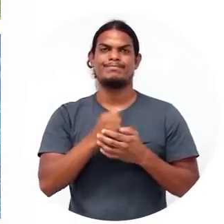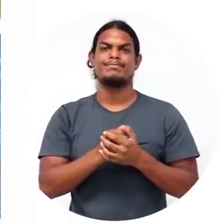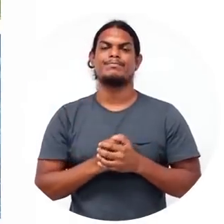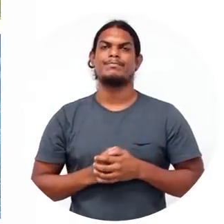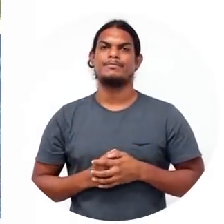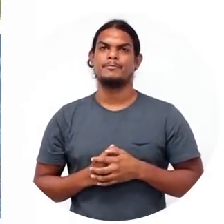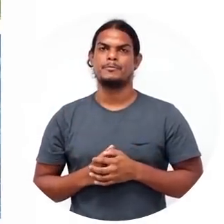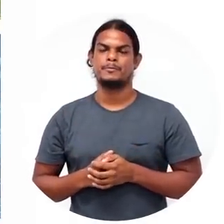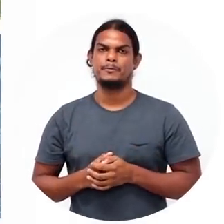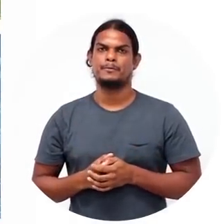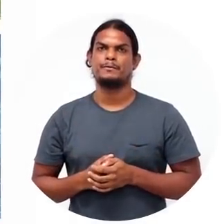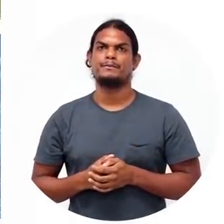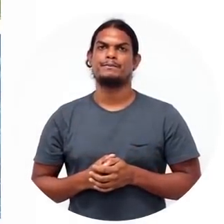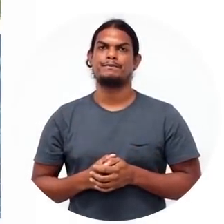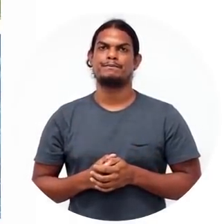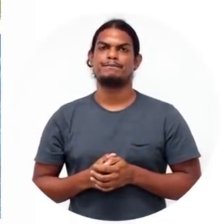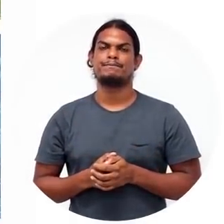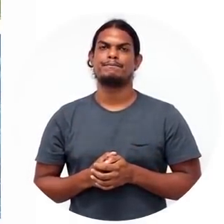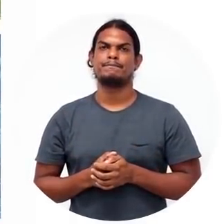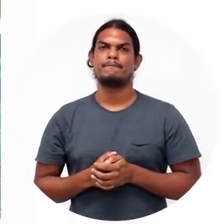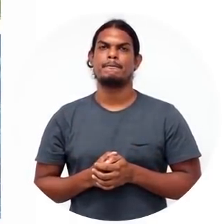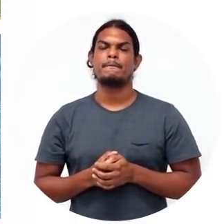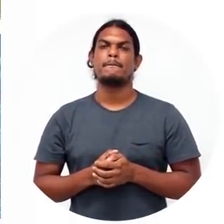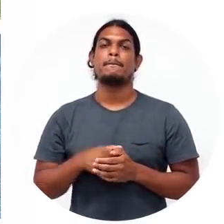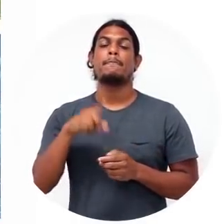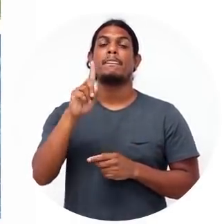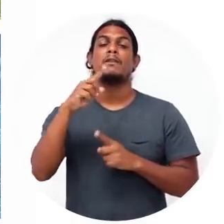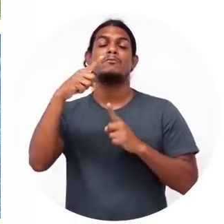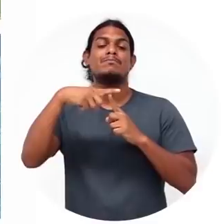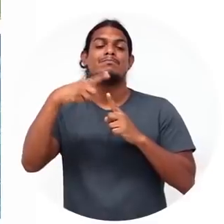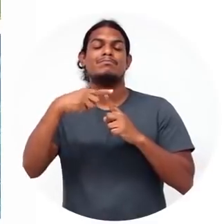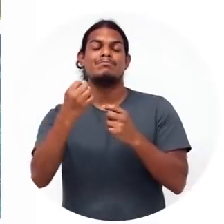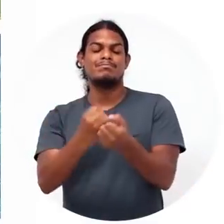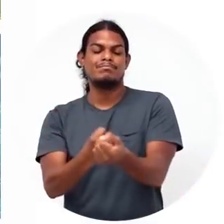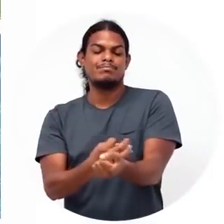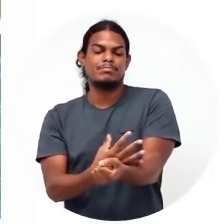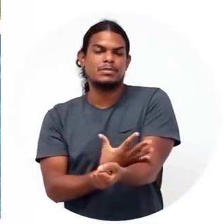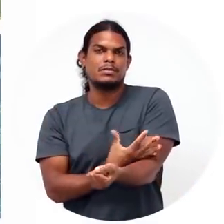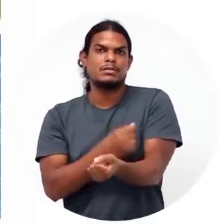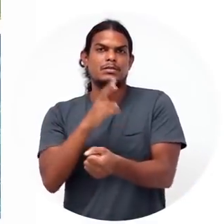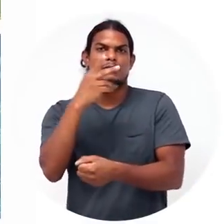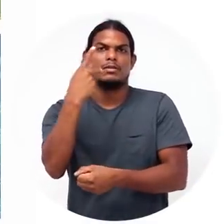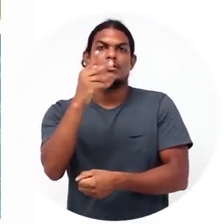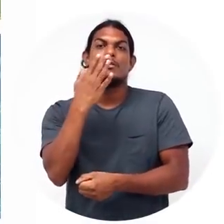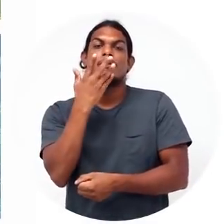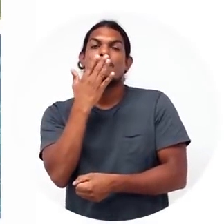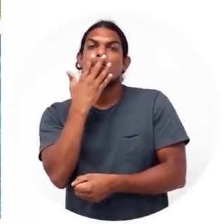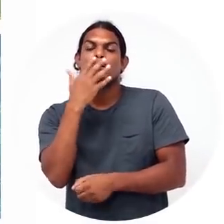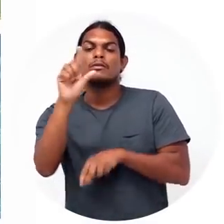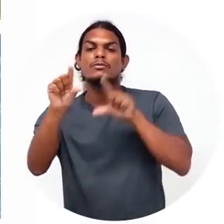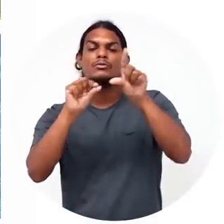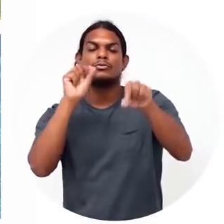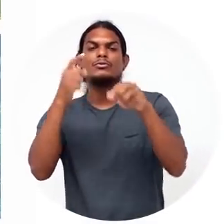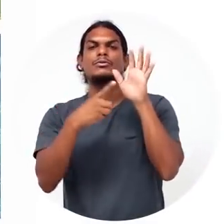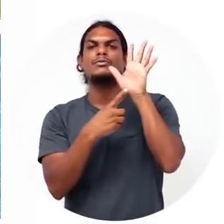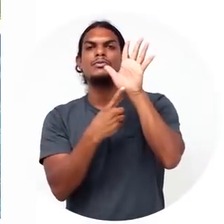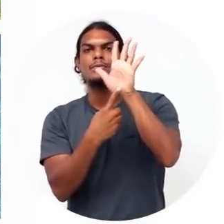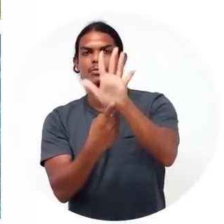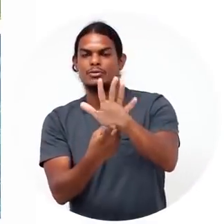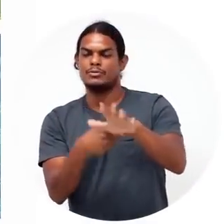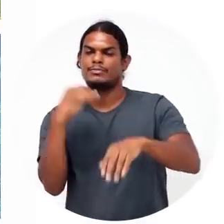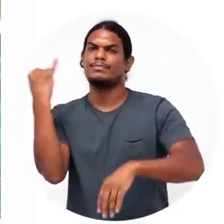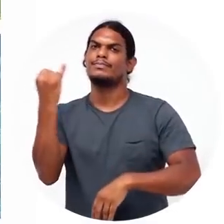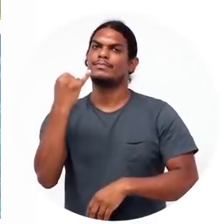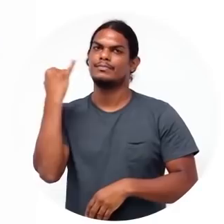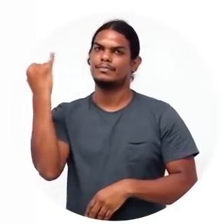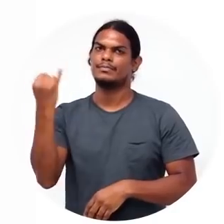gente saiba e tenha consciência de que sensações a gente está provocando nessa pessoa que está utilizando esse ambiente, que a gente faça